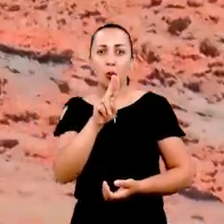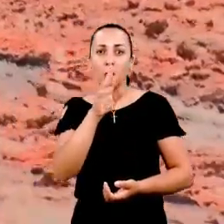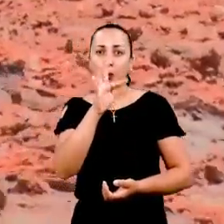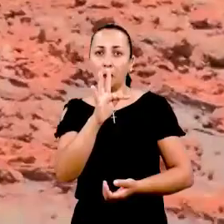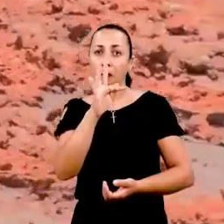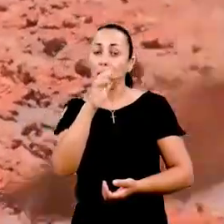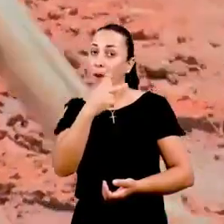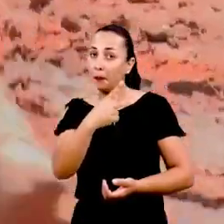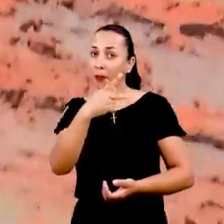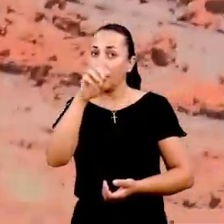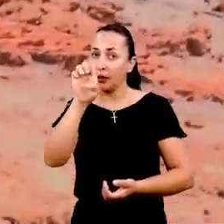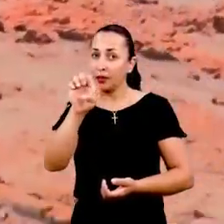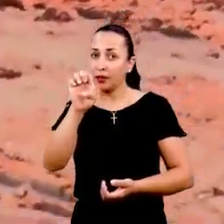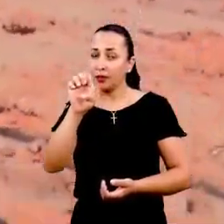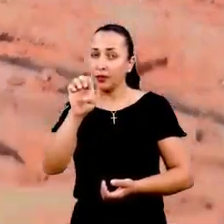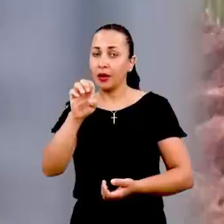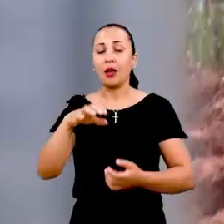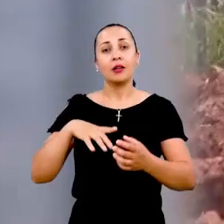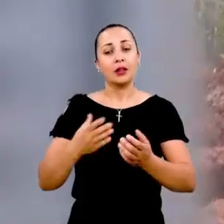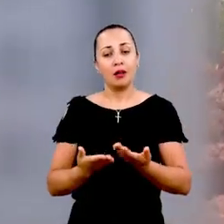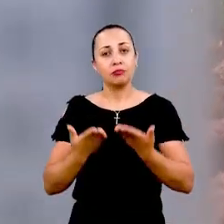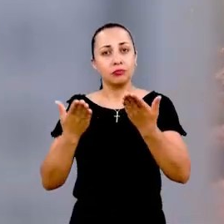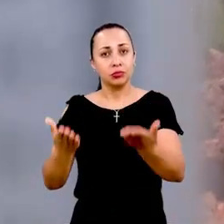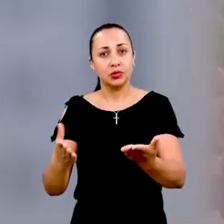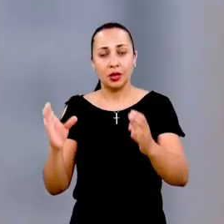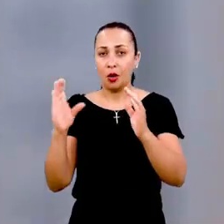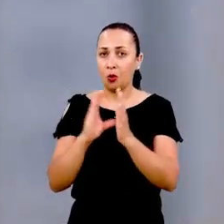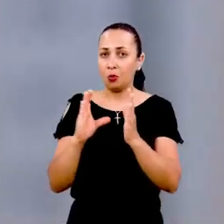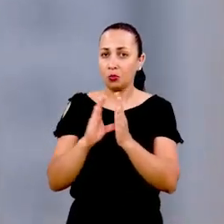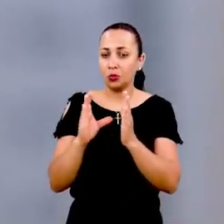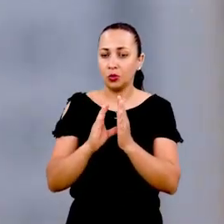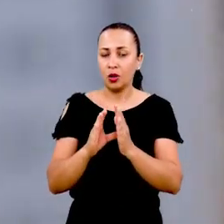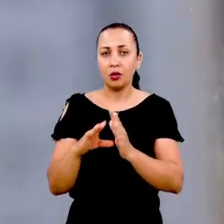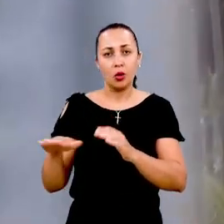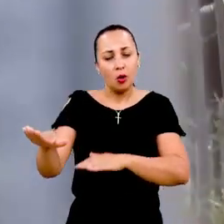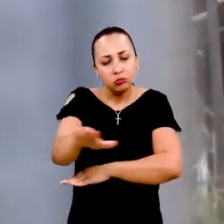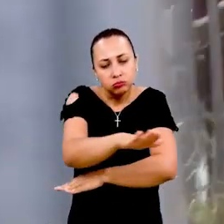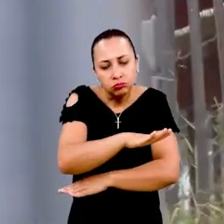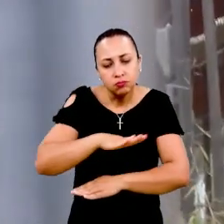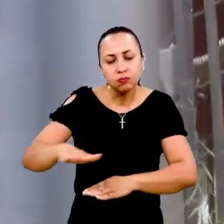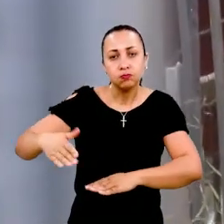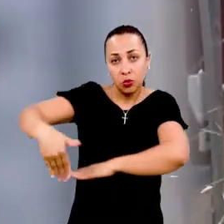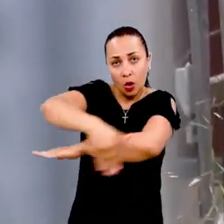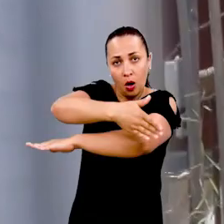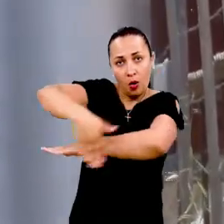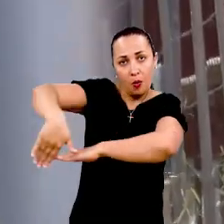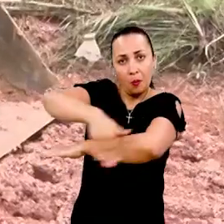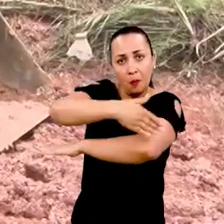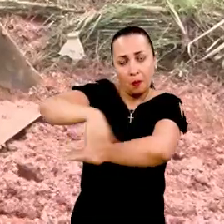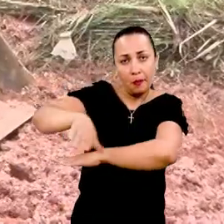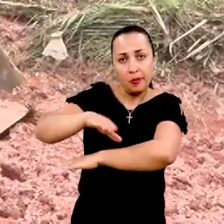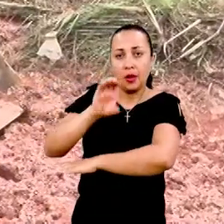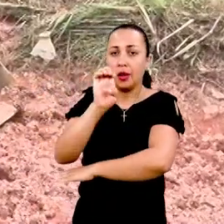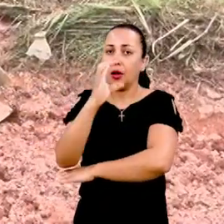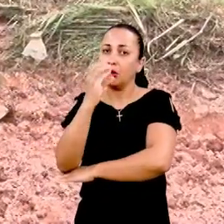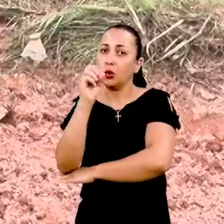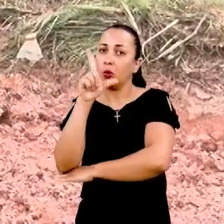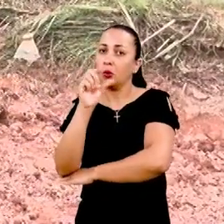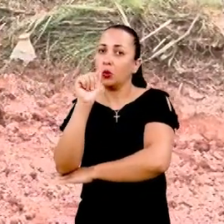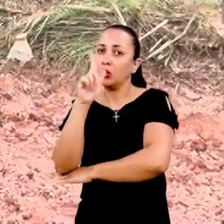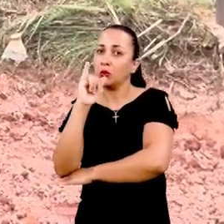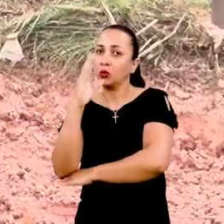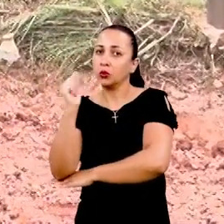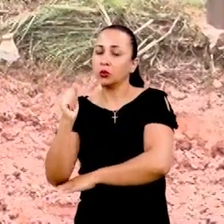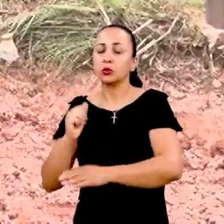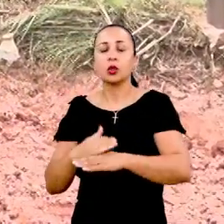A UPE, através de sua extensão, ela está oferecendo à comunidade uma pavimentação ecológica, numa parceria com